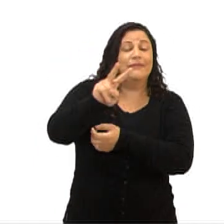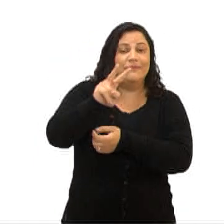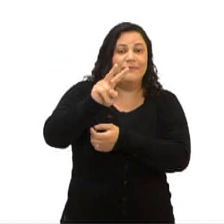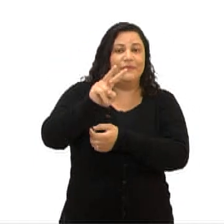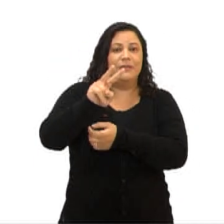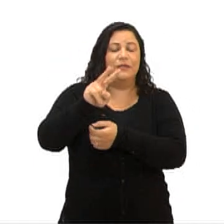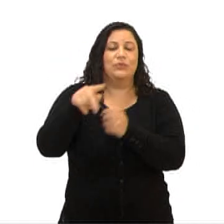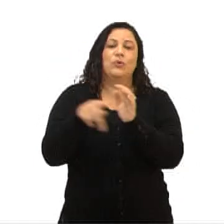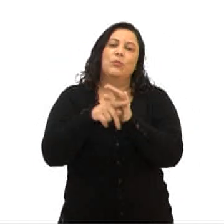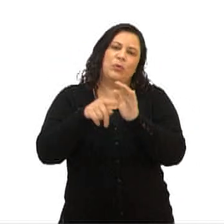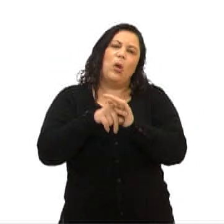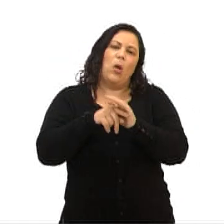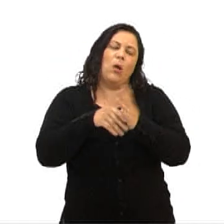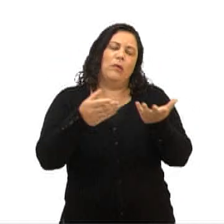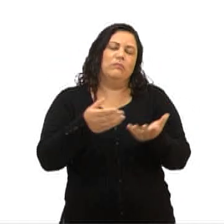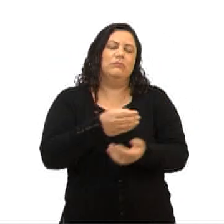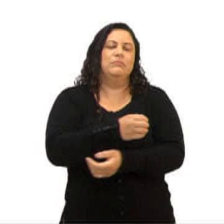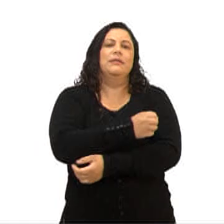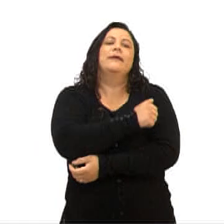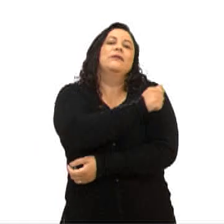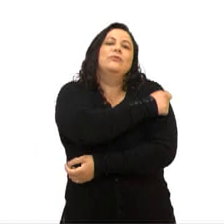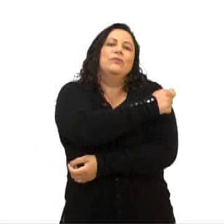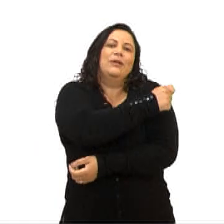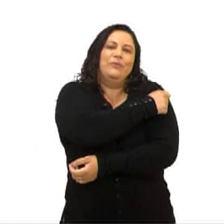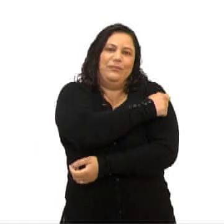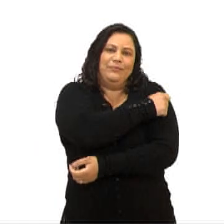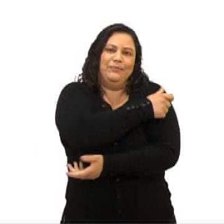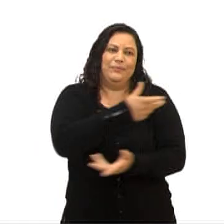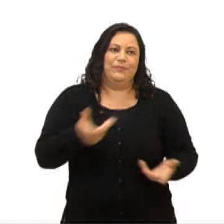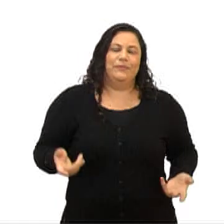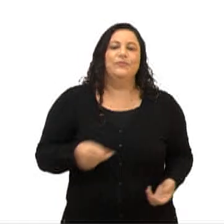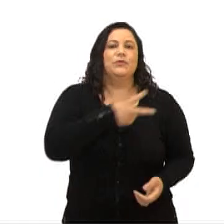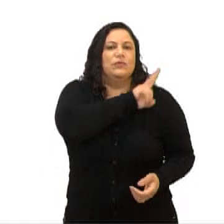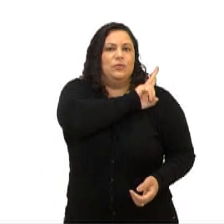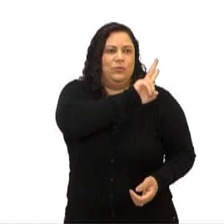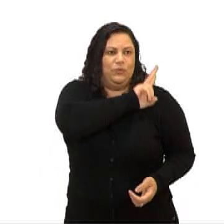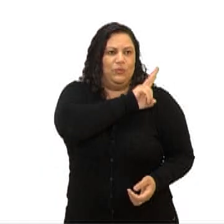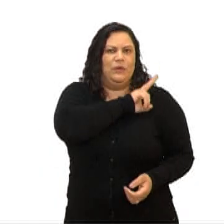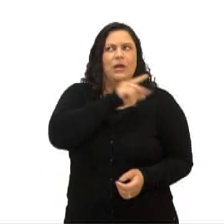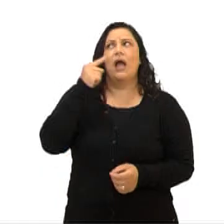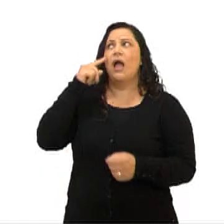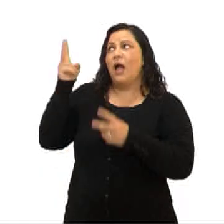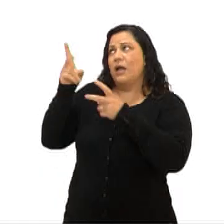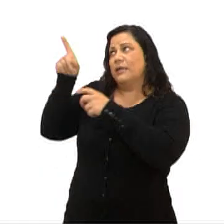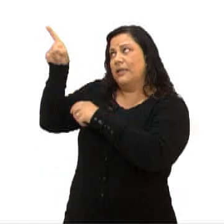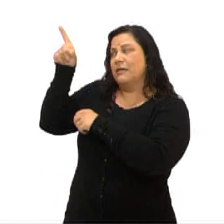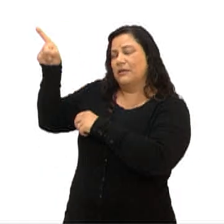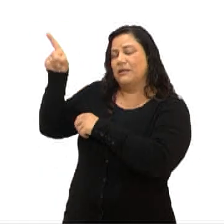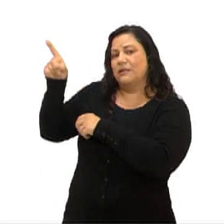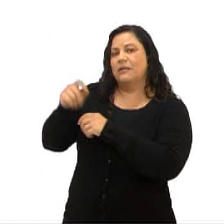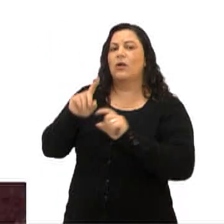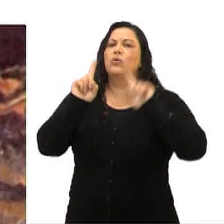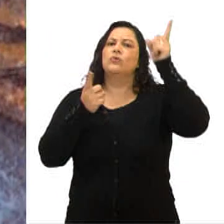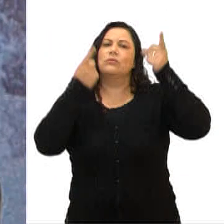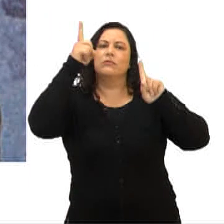ensino médio. Tá? Aqui é a obra original, para vocês verem, do Madrigal, que era sobre o carnaval, do Perrault,